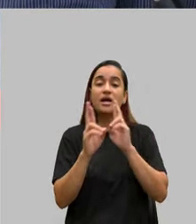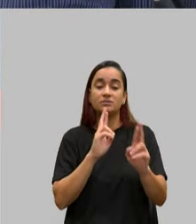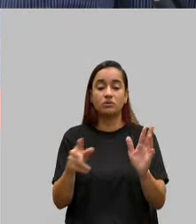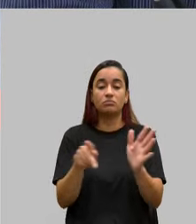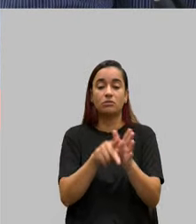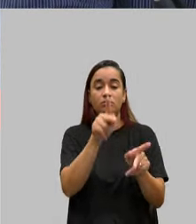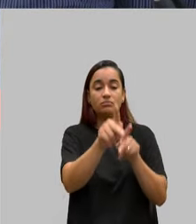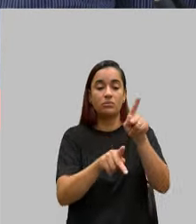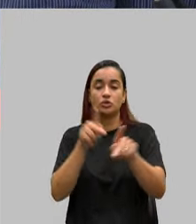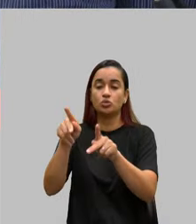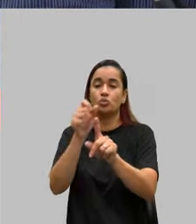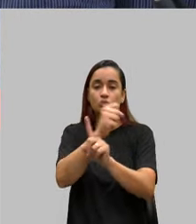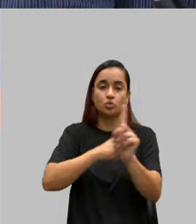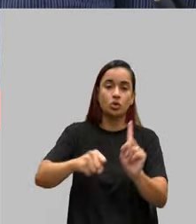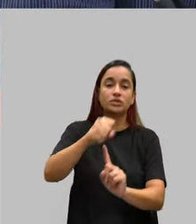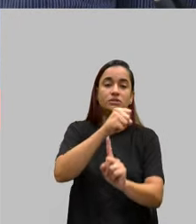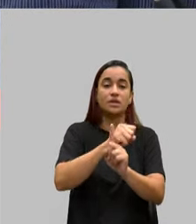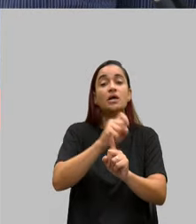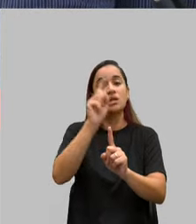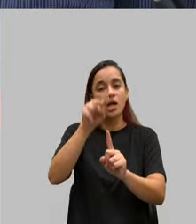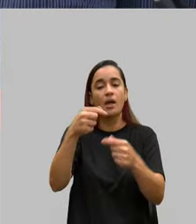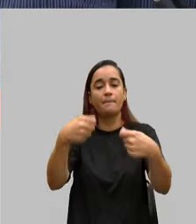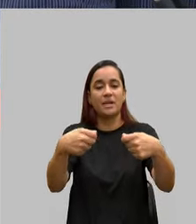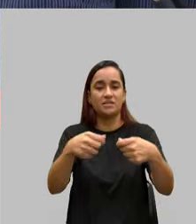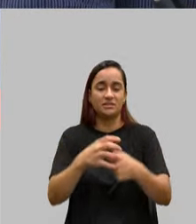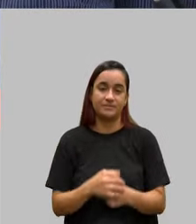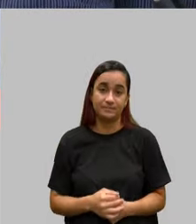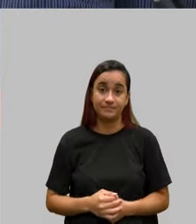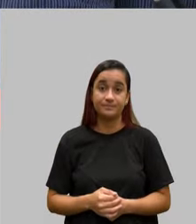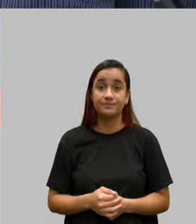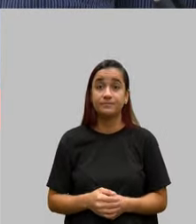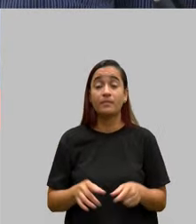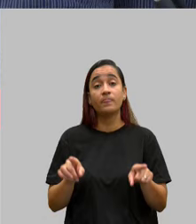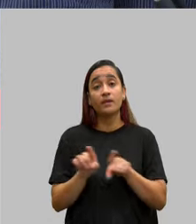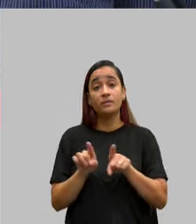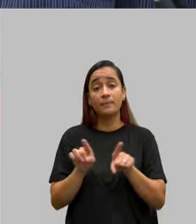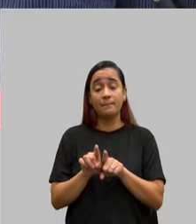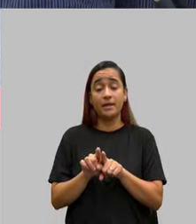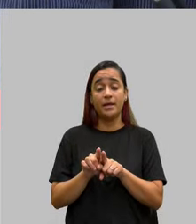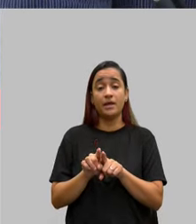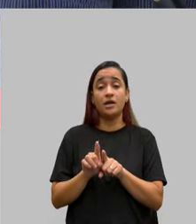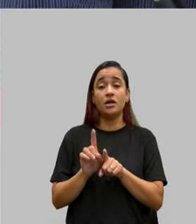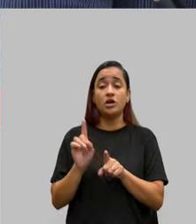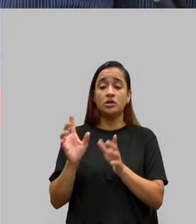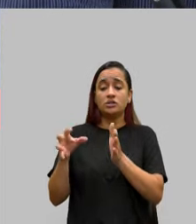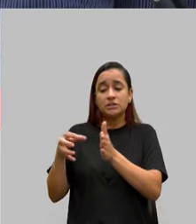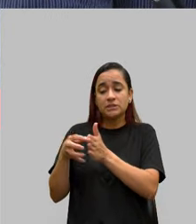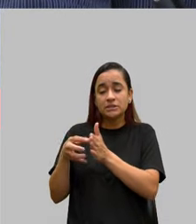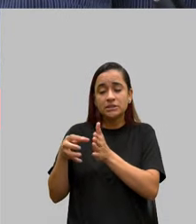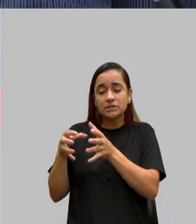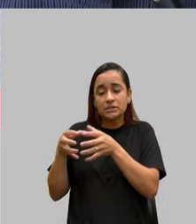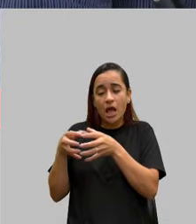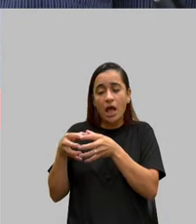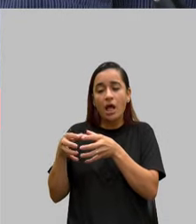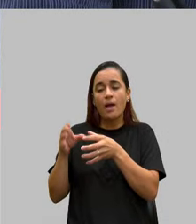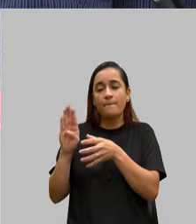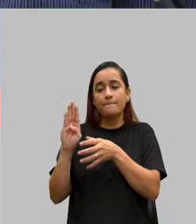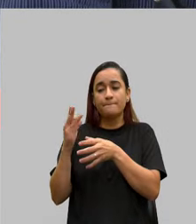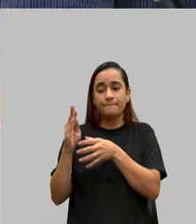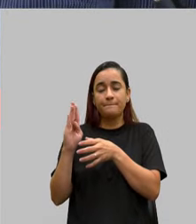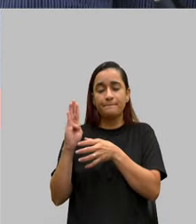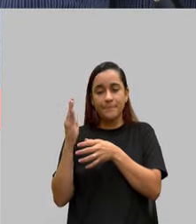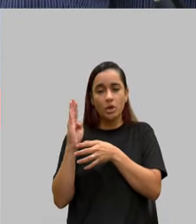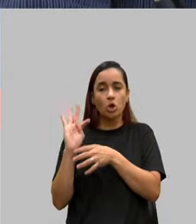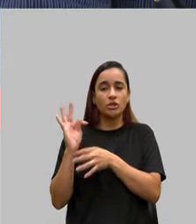respostas que a sociedade nesse além do centro biotecnológico eh com relação a ensino eu